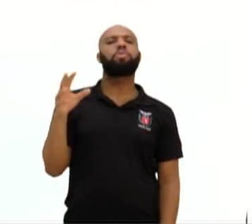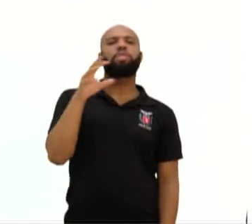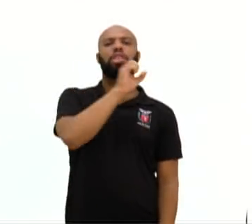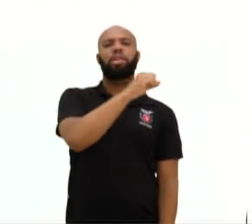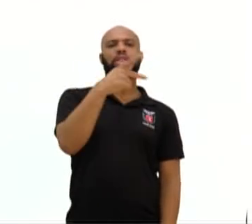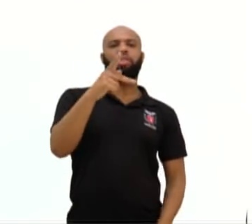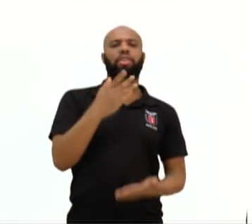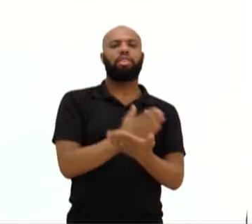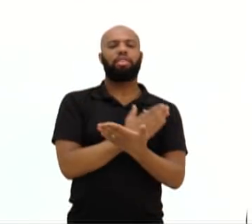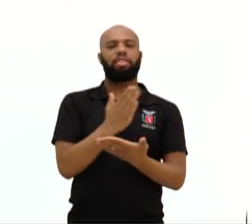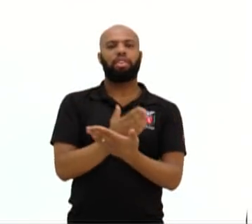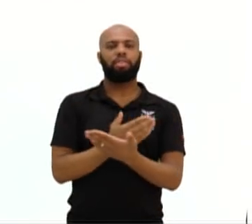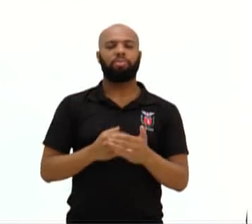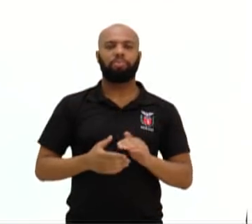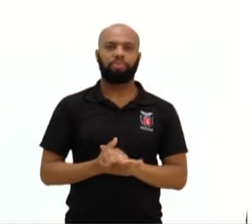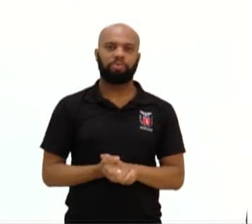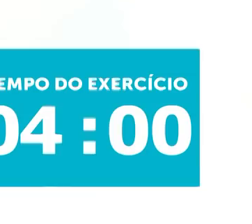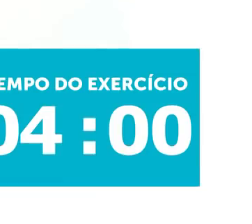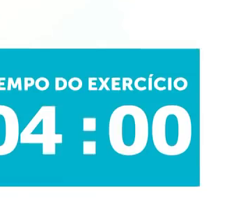no caderno de vocês.